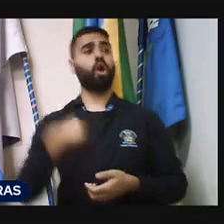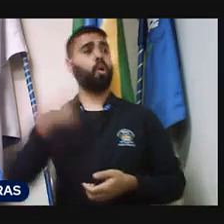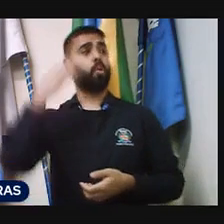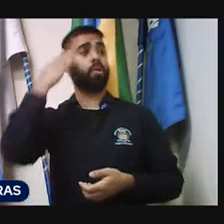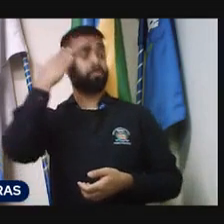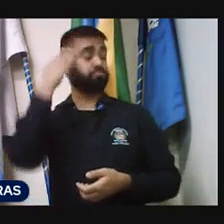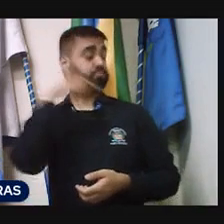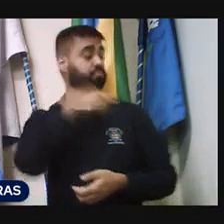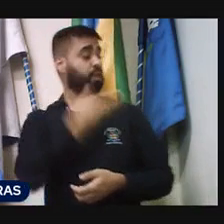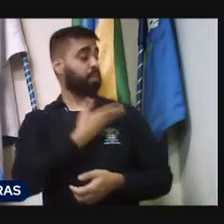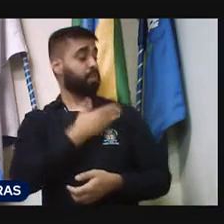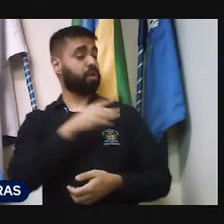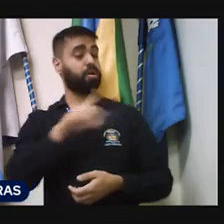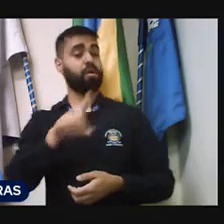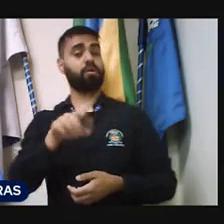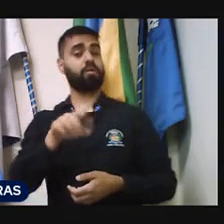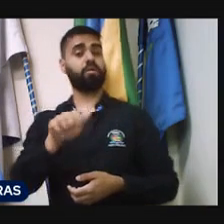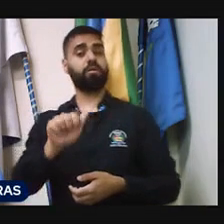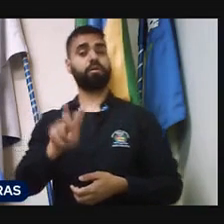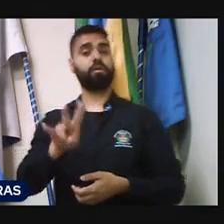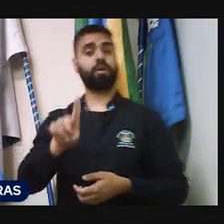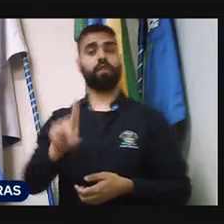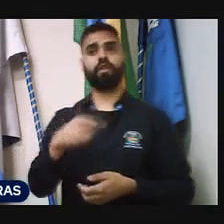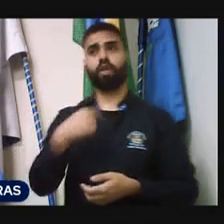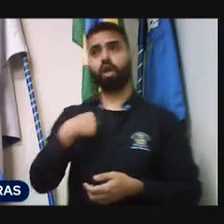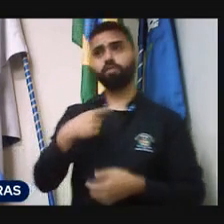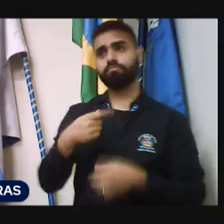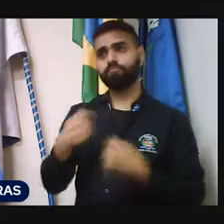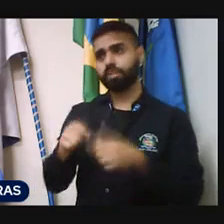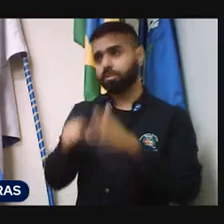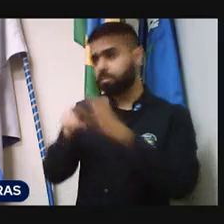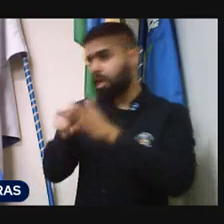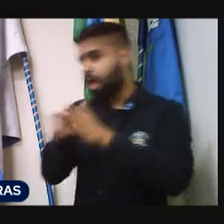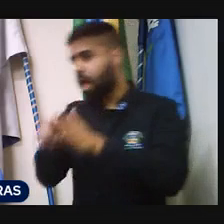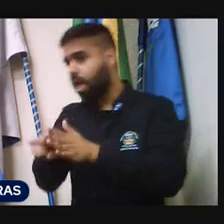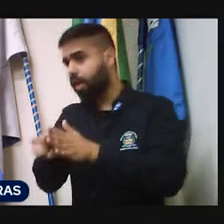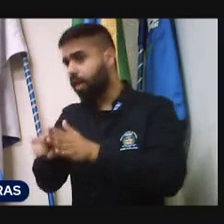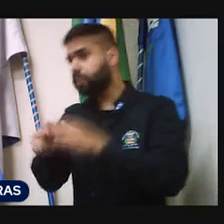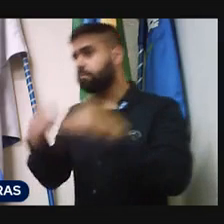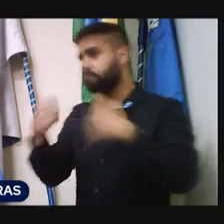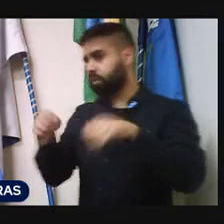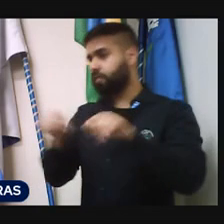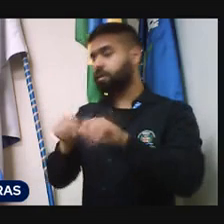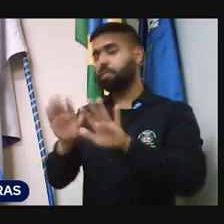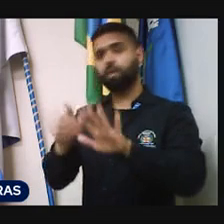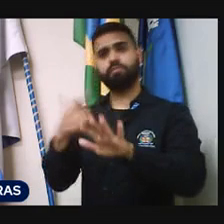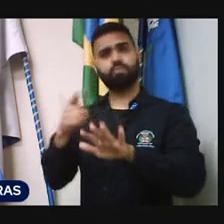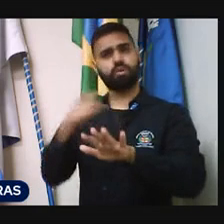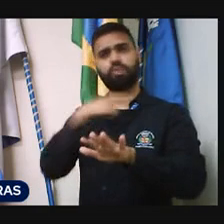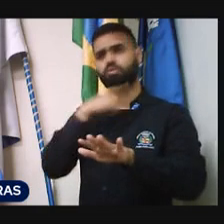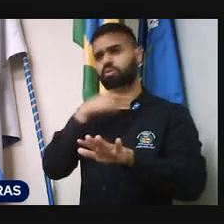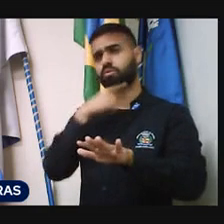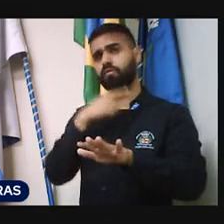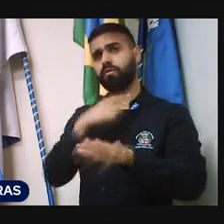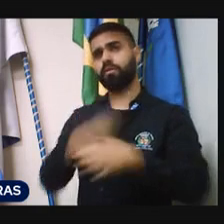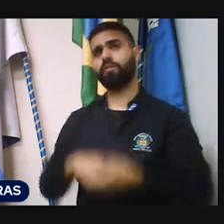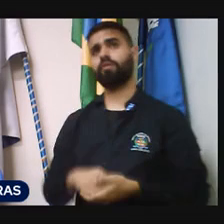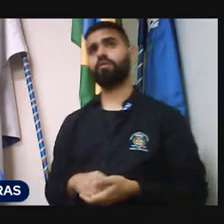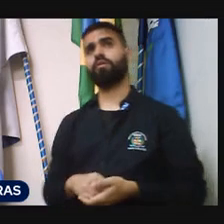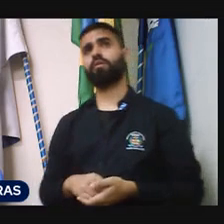age Nossa função número 1 e fiscalizar e temos que fazer entendeu Mas não tenho dúvida nenhuma